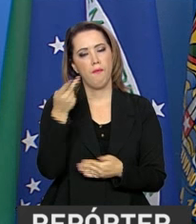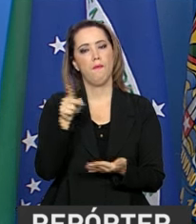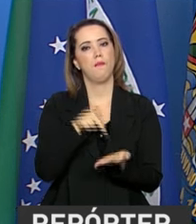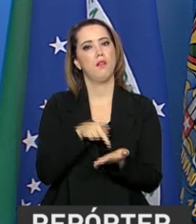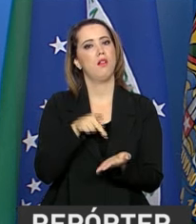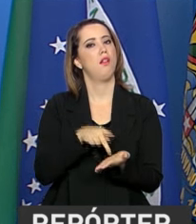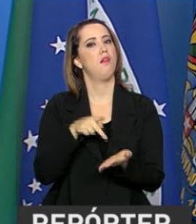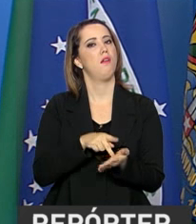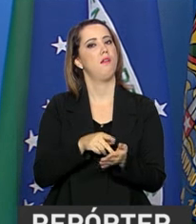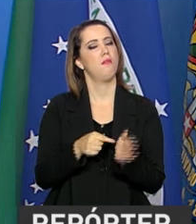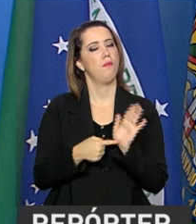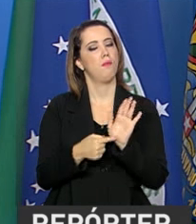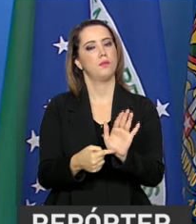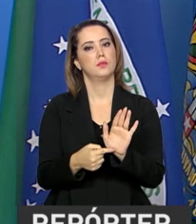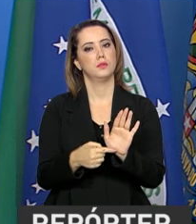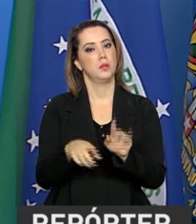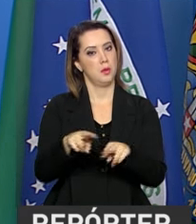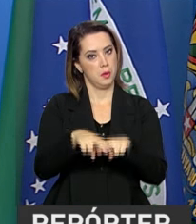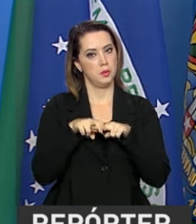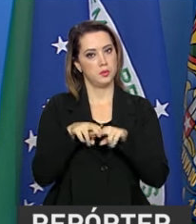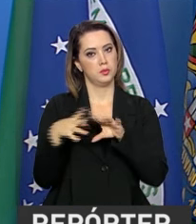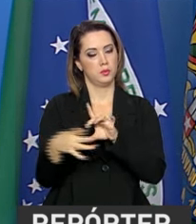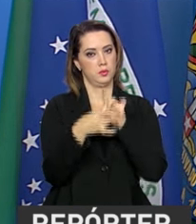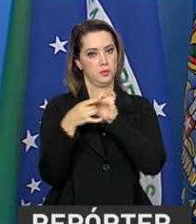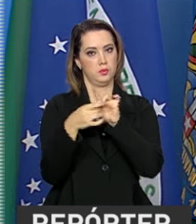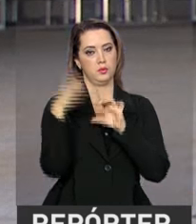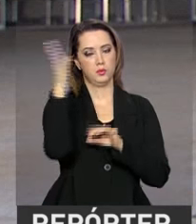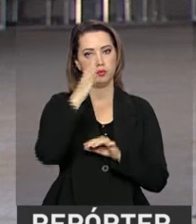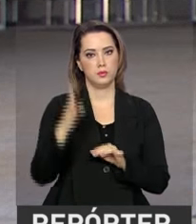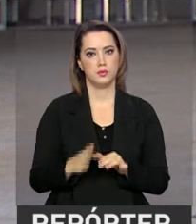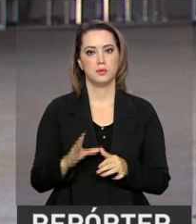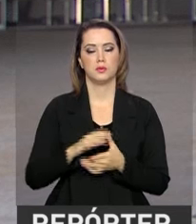em benefício da harmonia do nosso país.